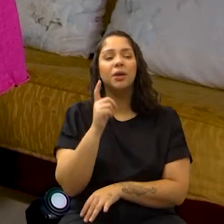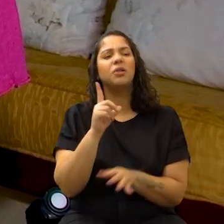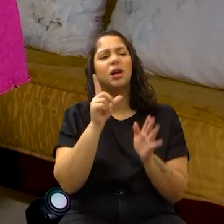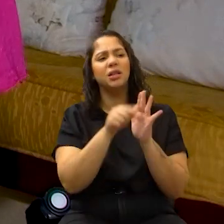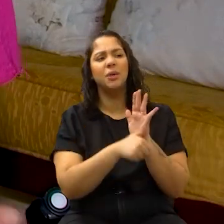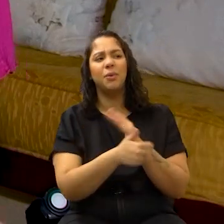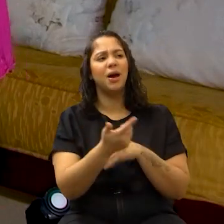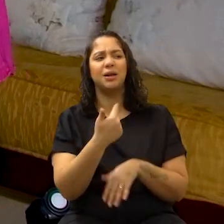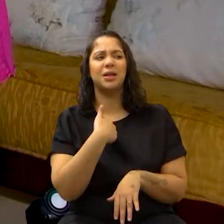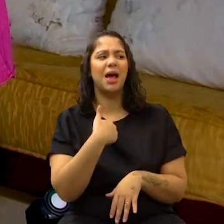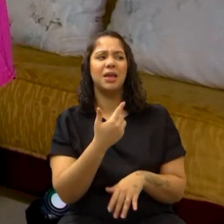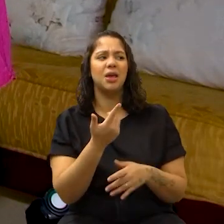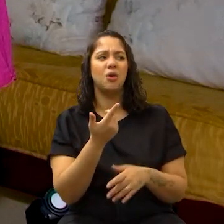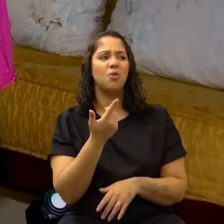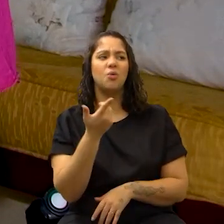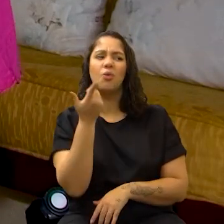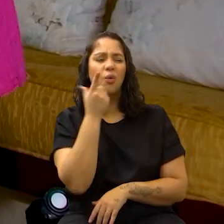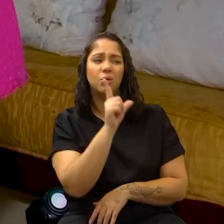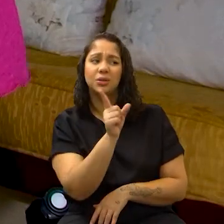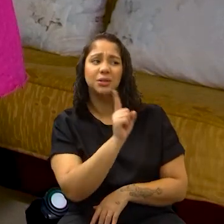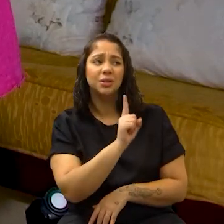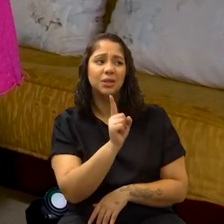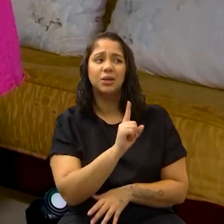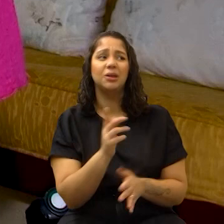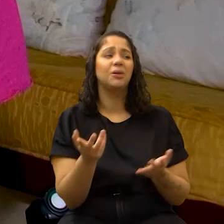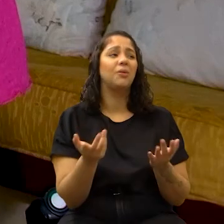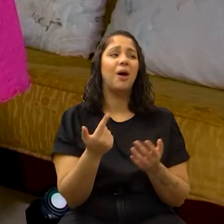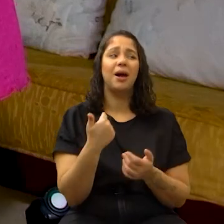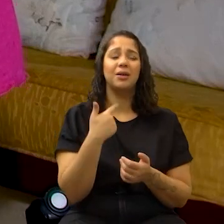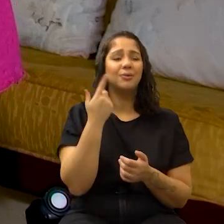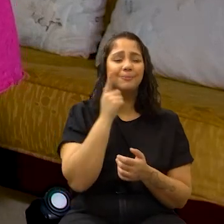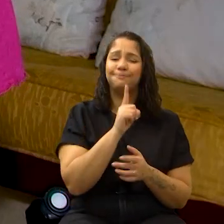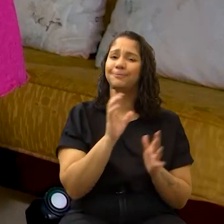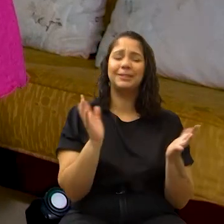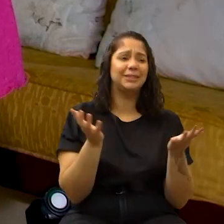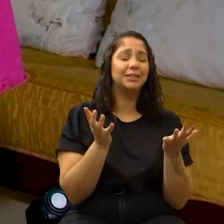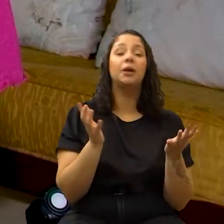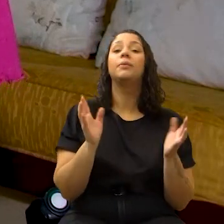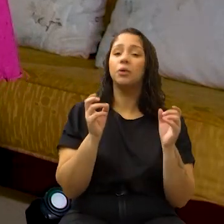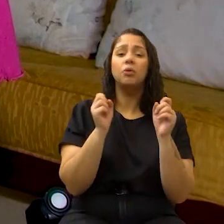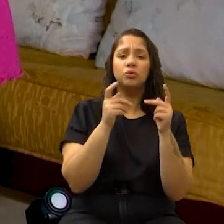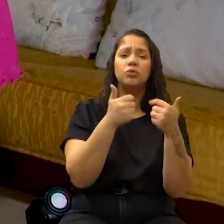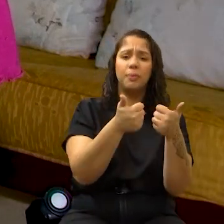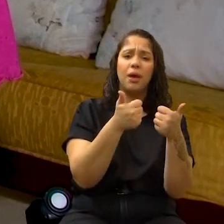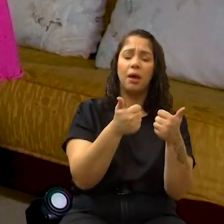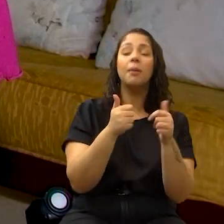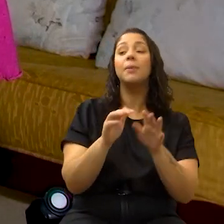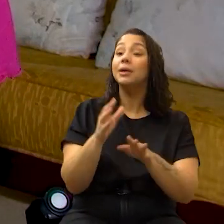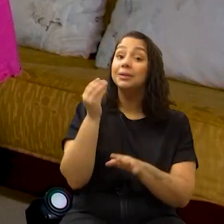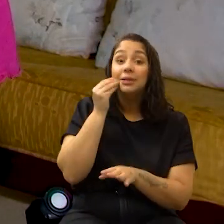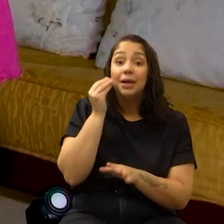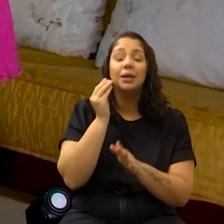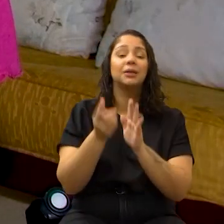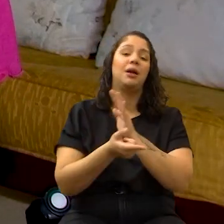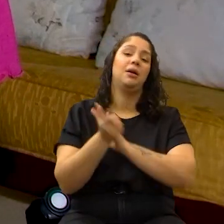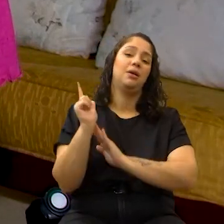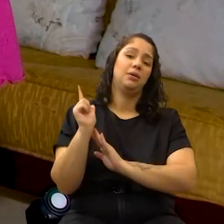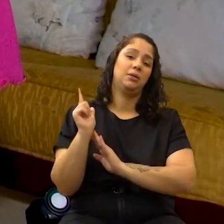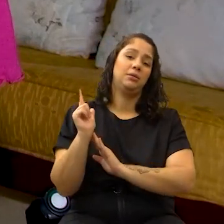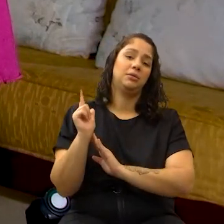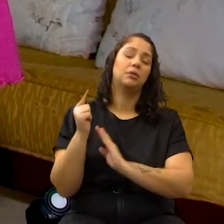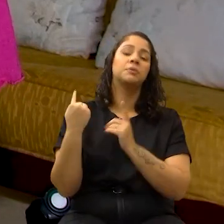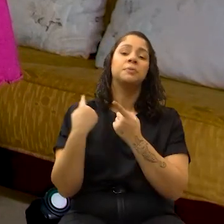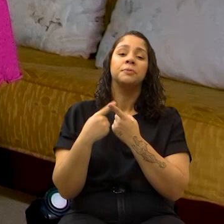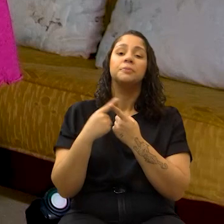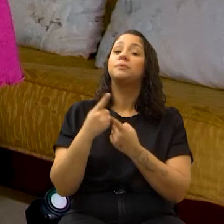daí você vai falar assim, ah, isso daí não é para mim mesmo, eu não consigo, eu não dou conta. Aí tudo bem, mas tenta, né?